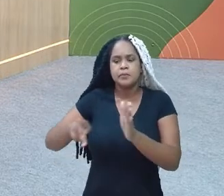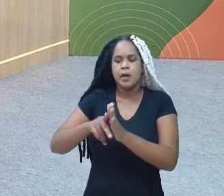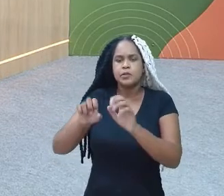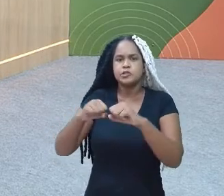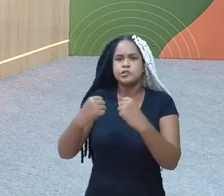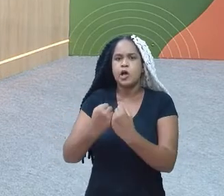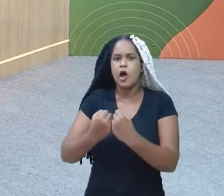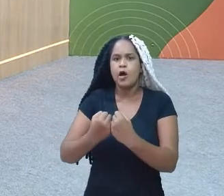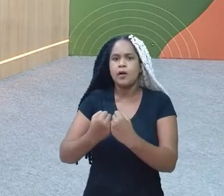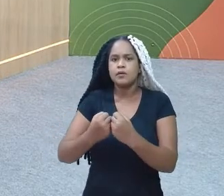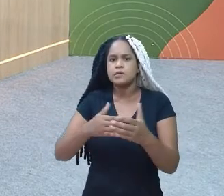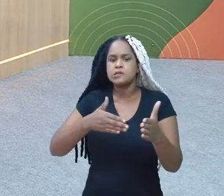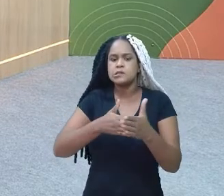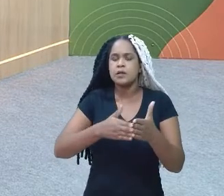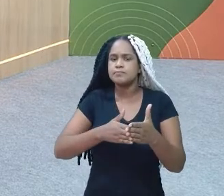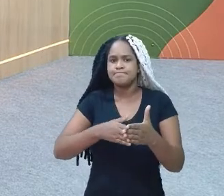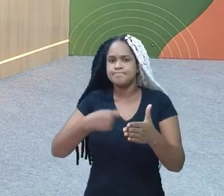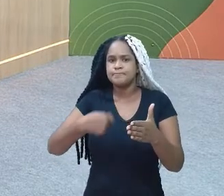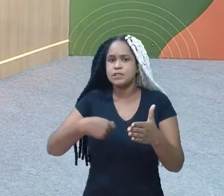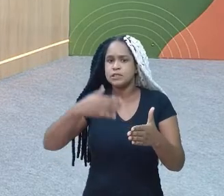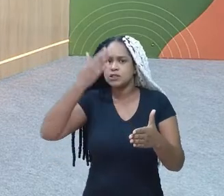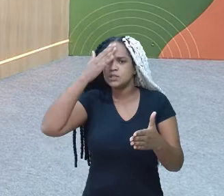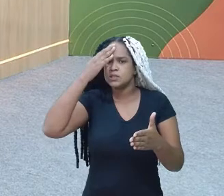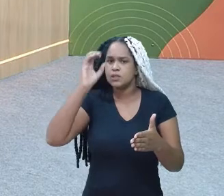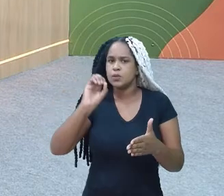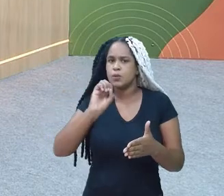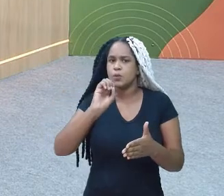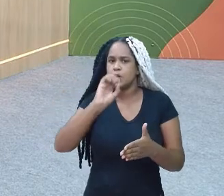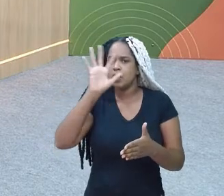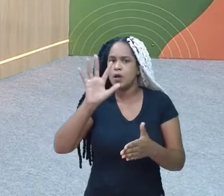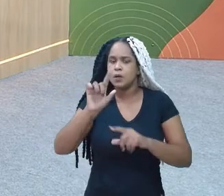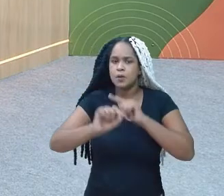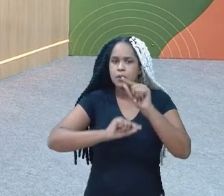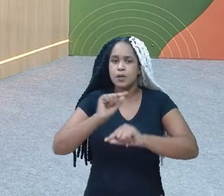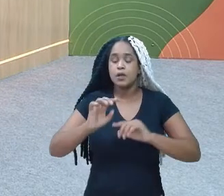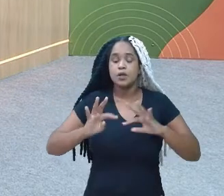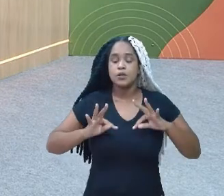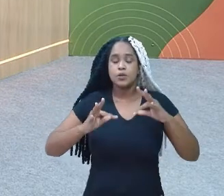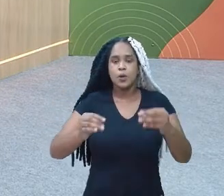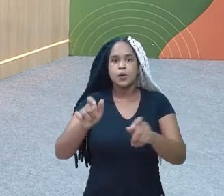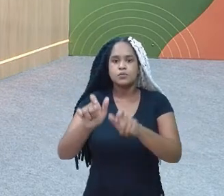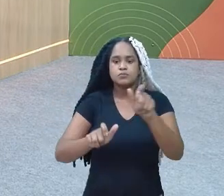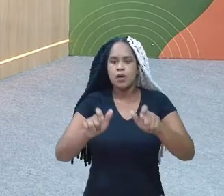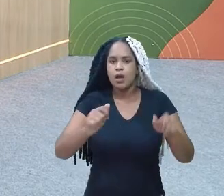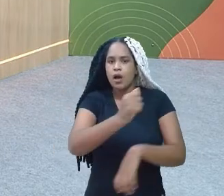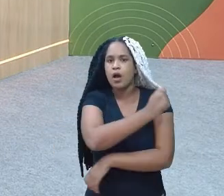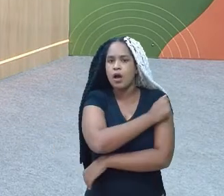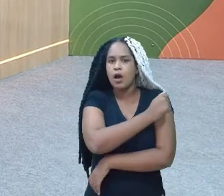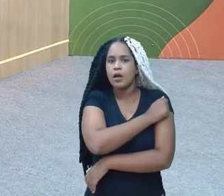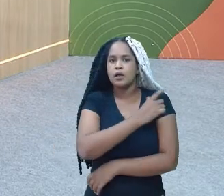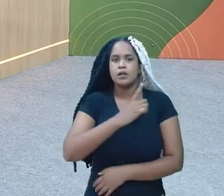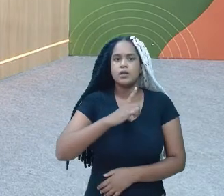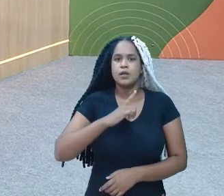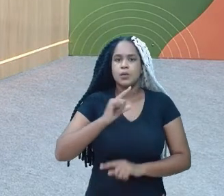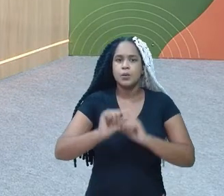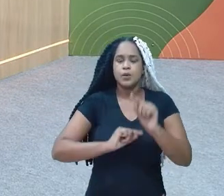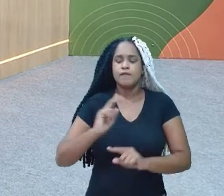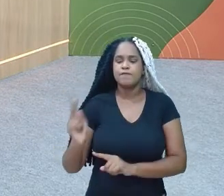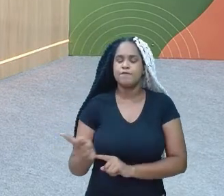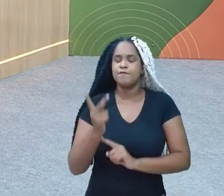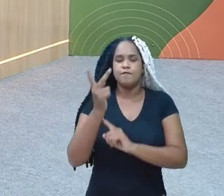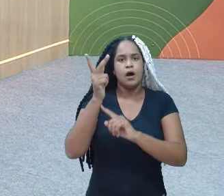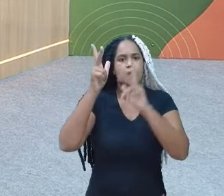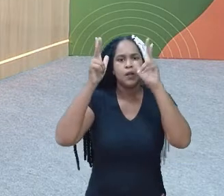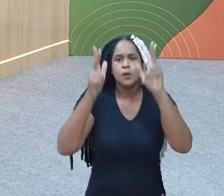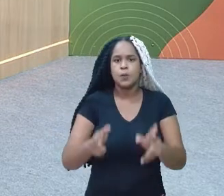sociedade. Então, precisamos entender que todas as pessoas, que todo estudante, ele tem o mesmo valor